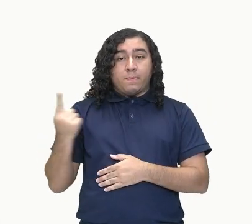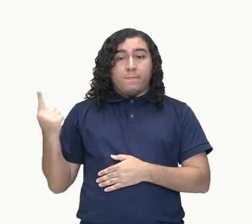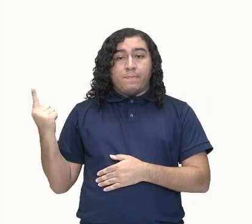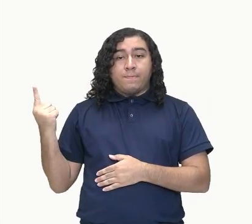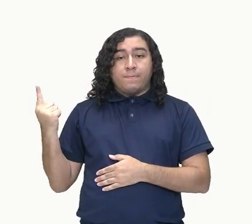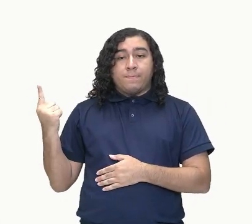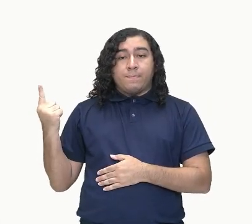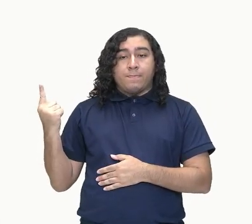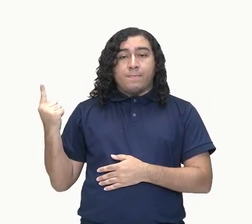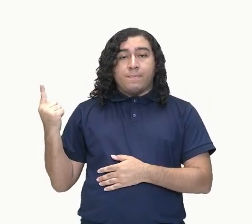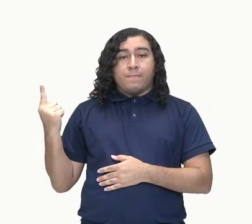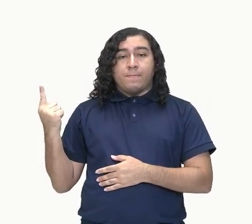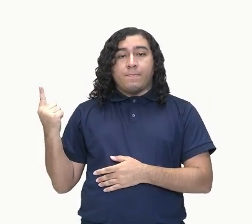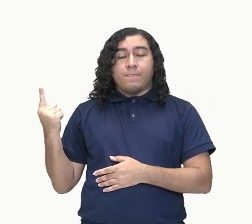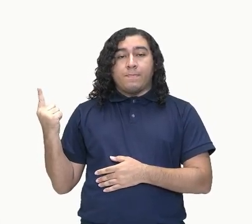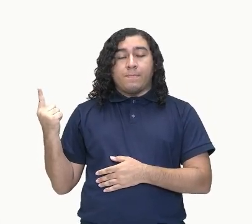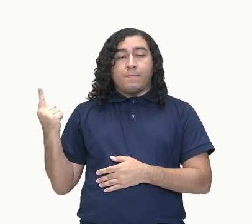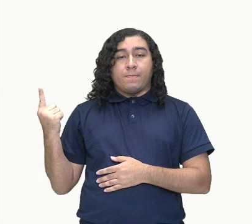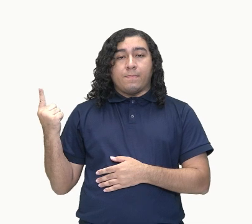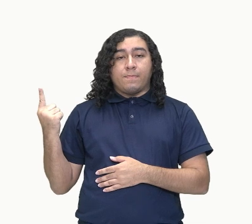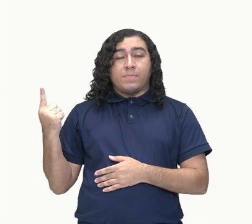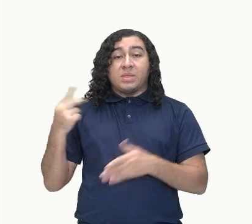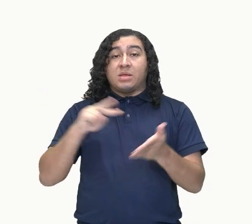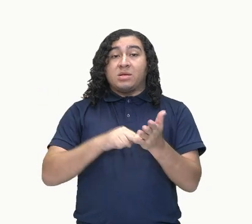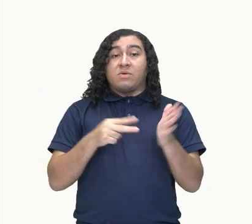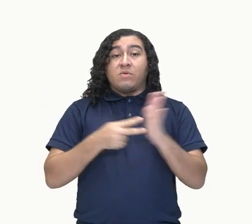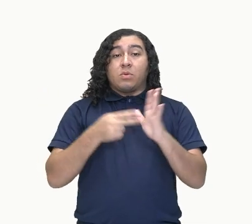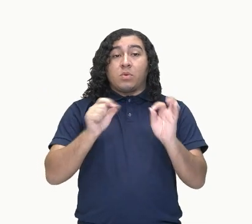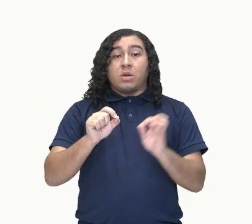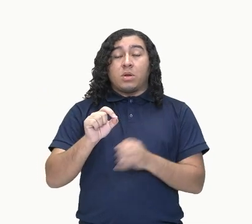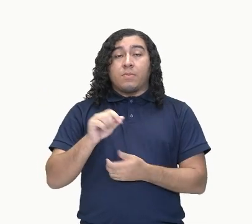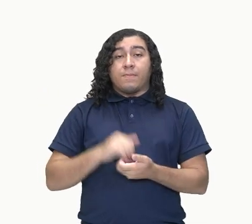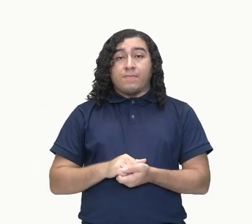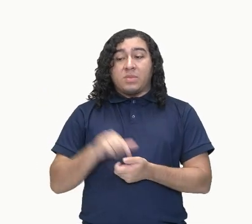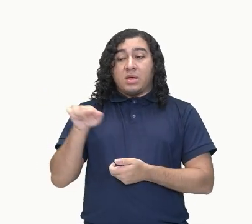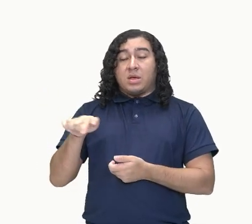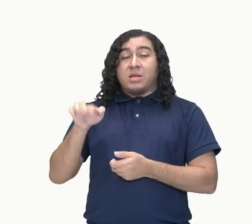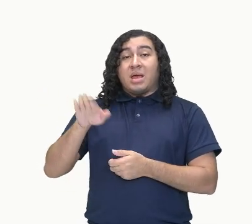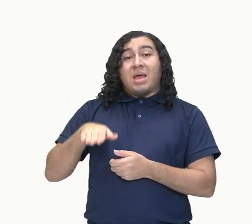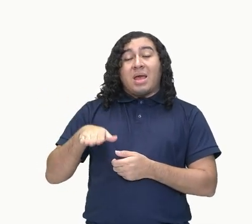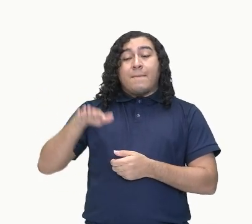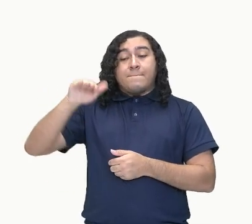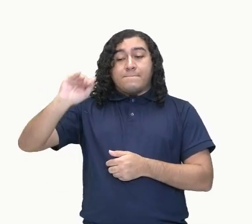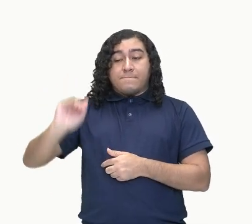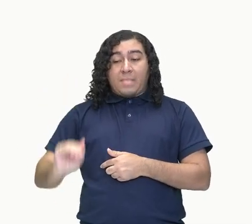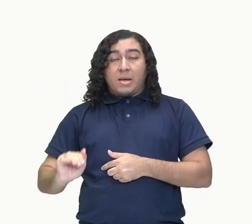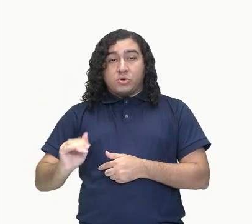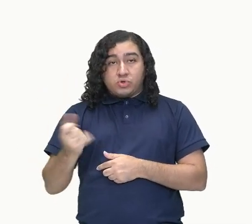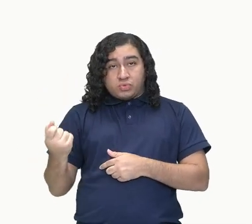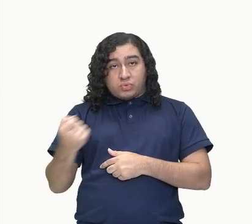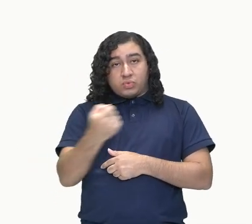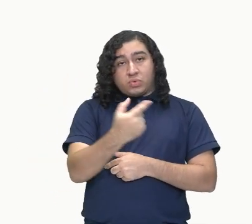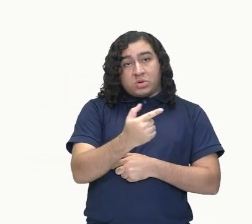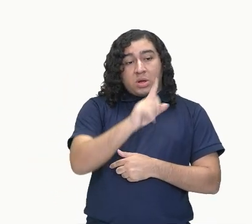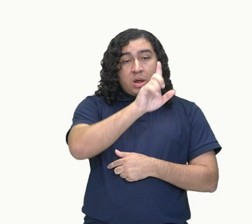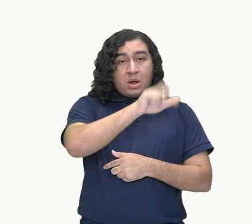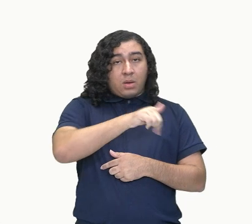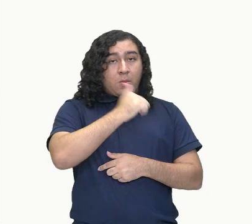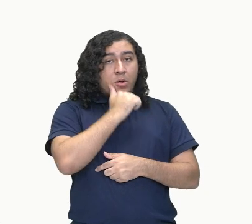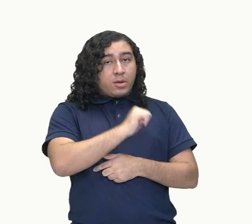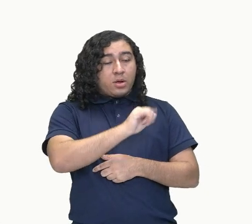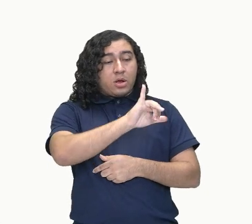shorter than Jessica. Ou seja, Marcos é mais baixo que